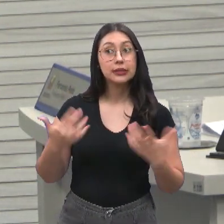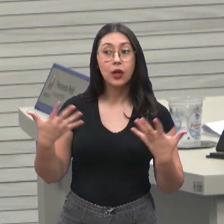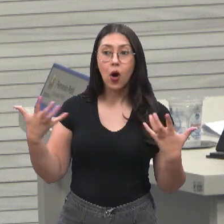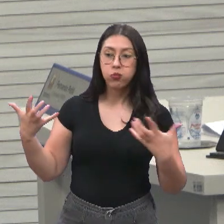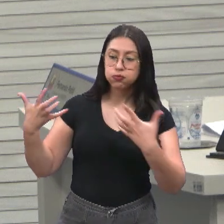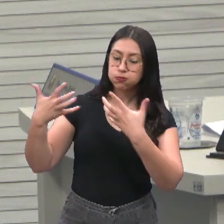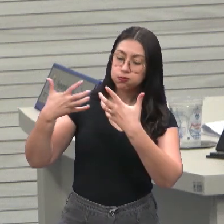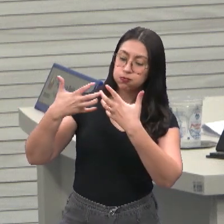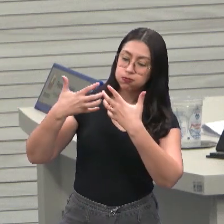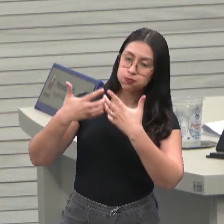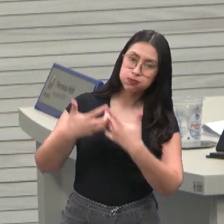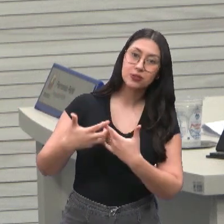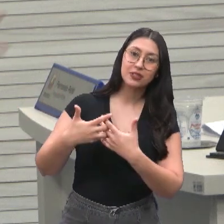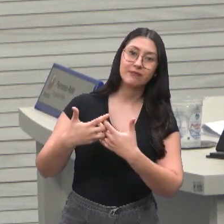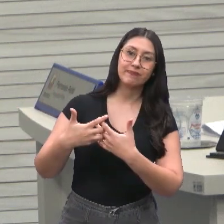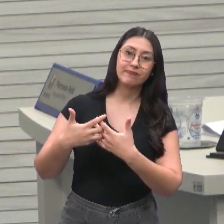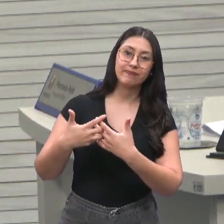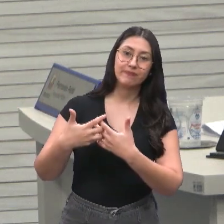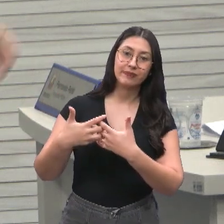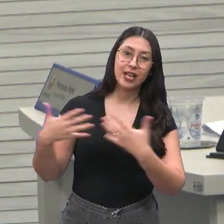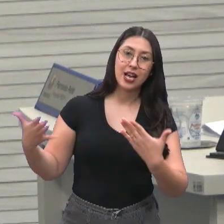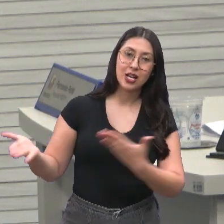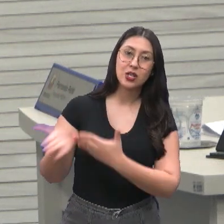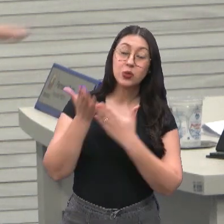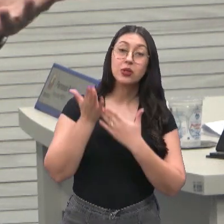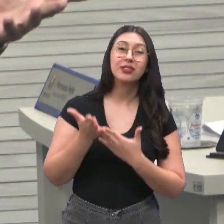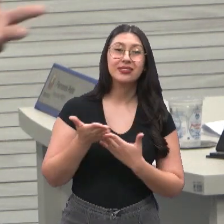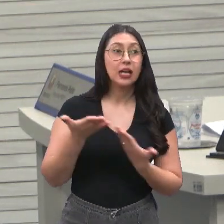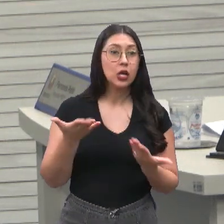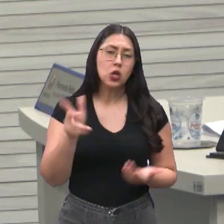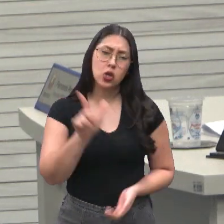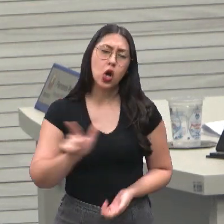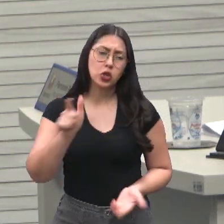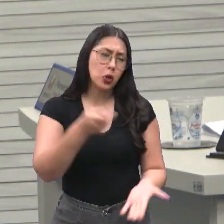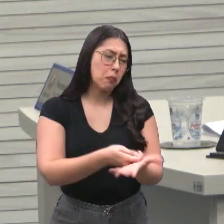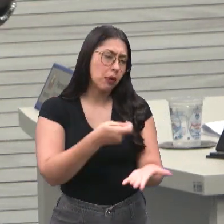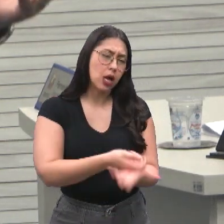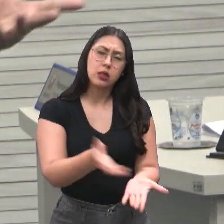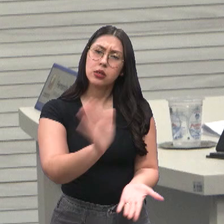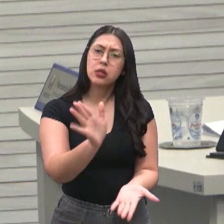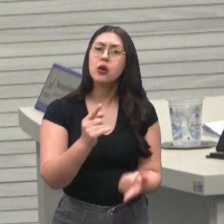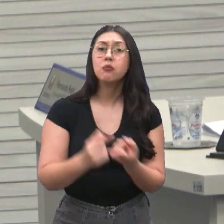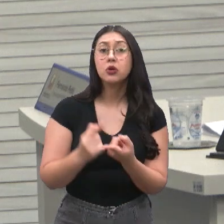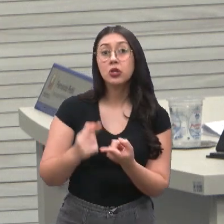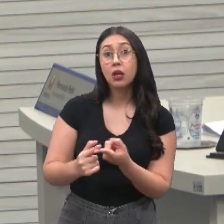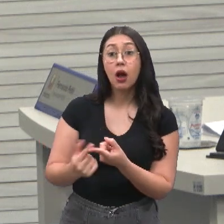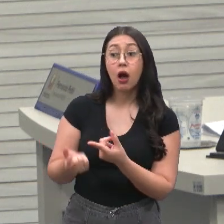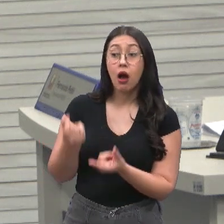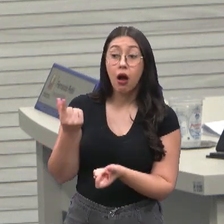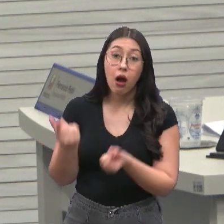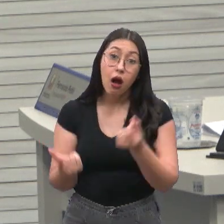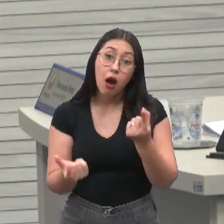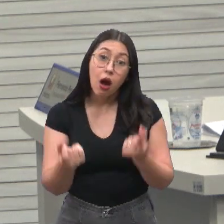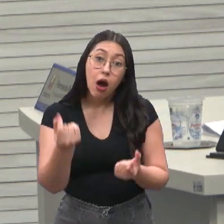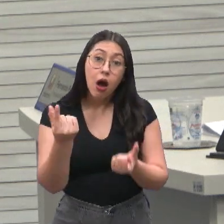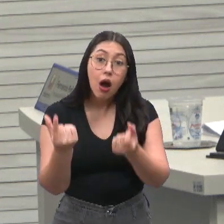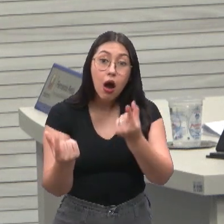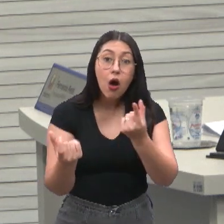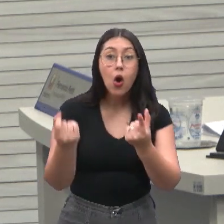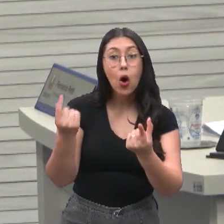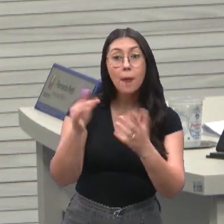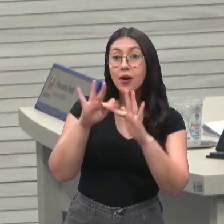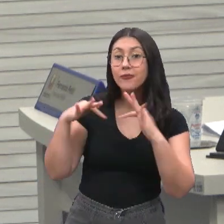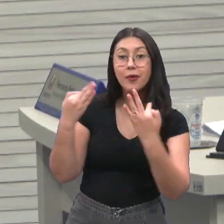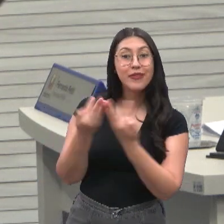projetos que estão aqui. A questão da obrigatoriedade, tem famílias, por N motivos, né, decidem por